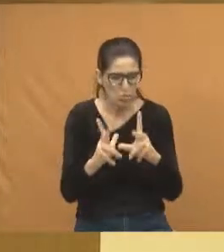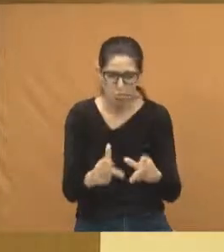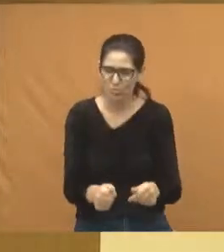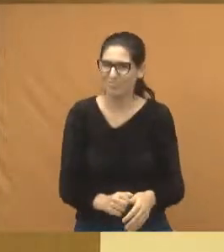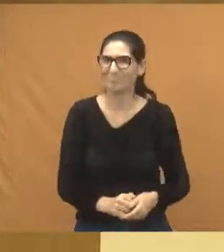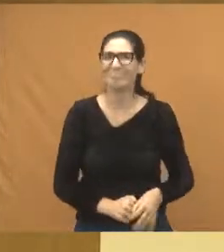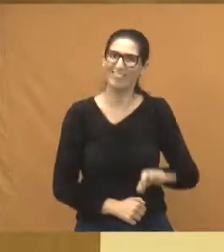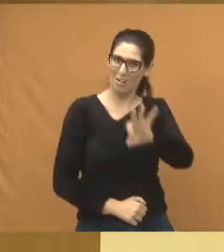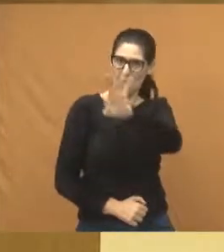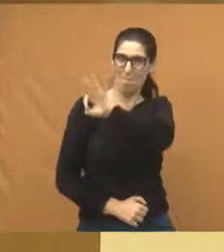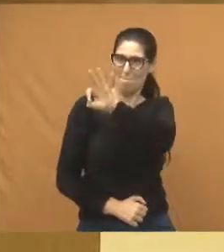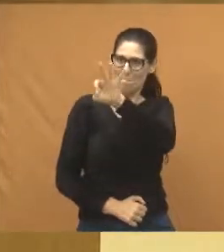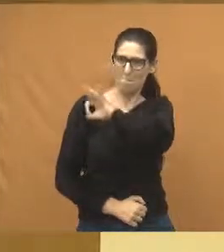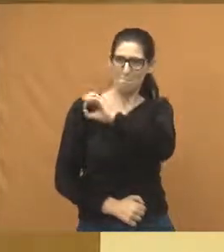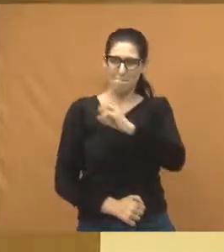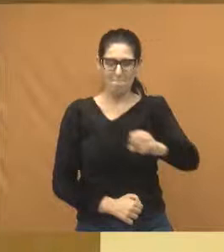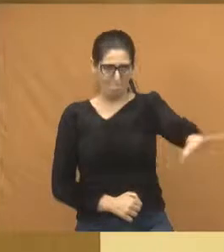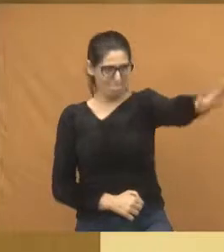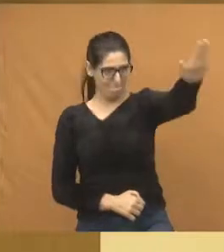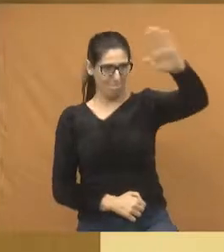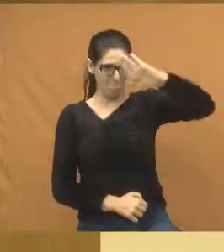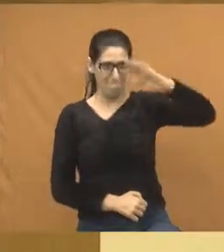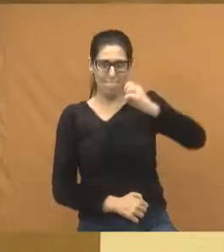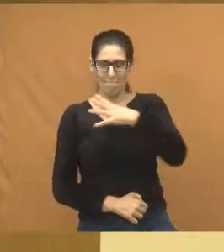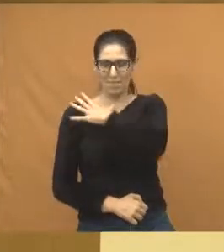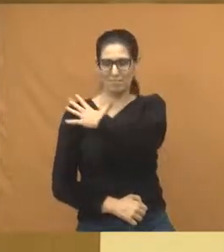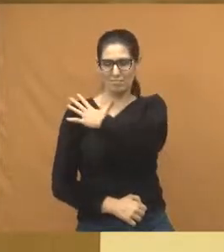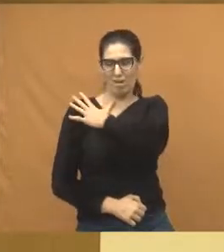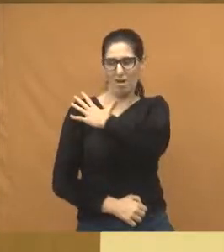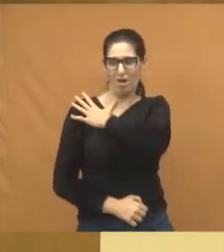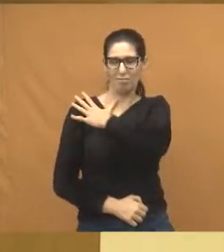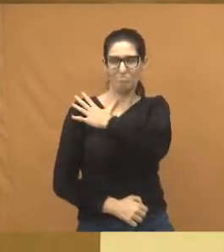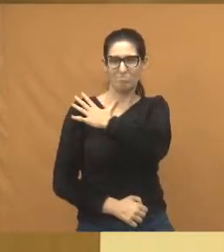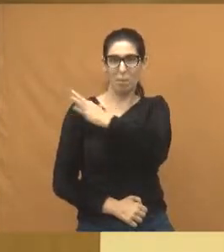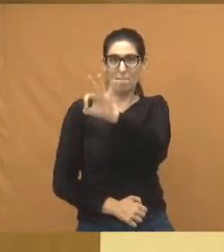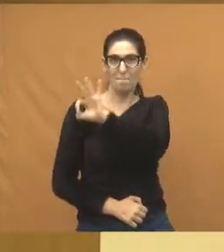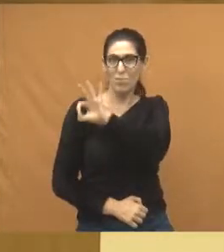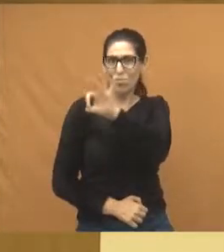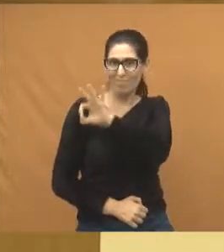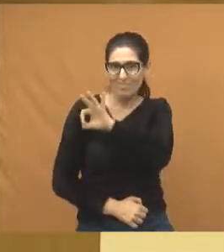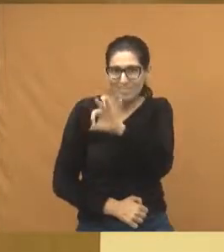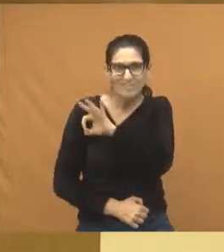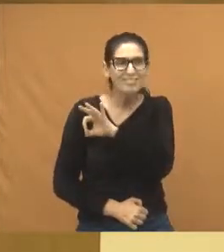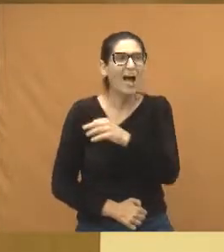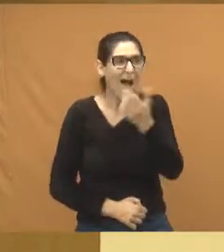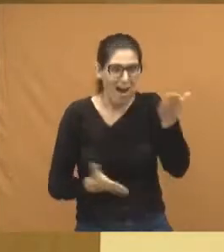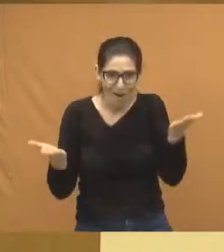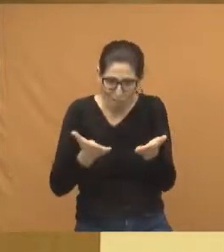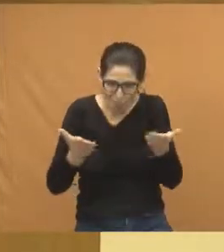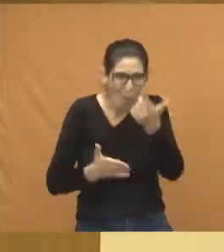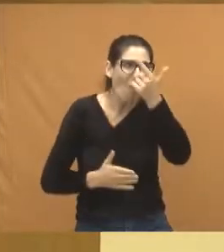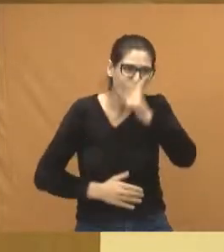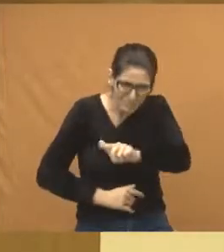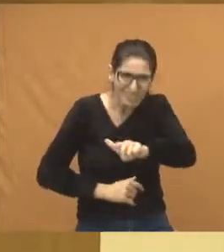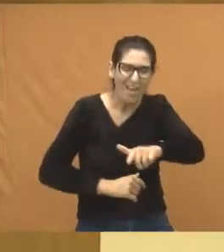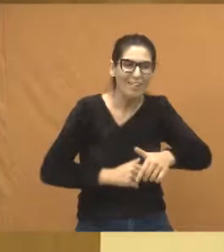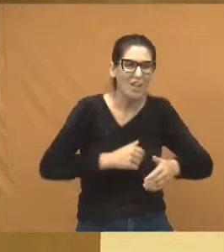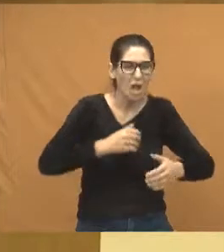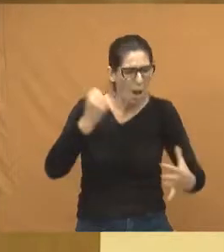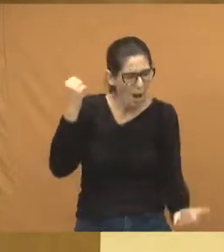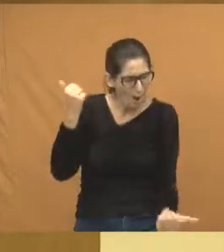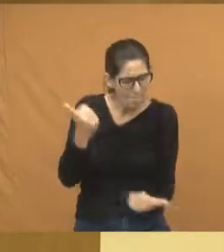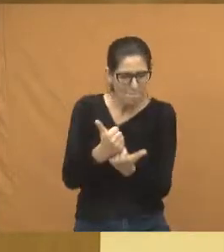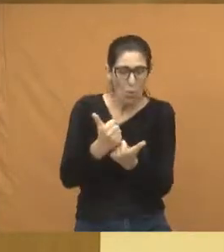Militar sobre aí um efetivo de pessoas, né, de humanos e de viaturas também, para poder fazer o patrulhamento nos bairros,